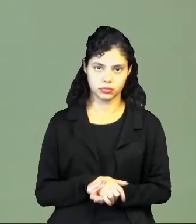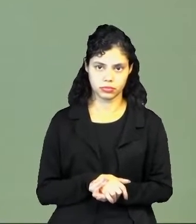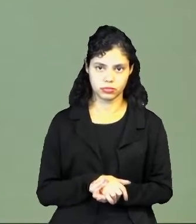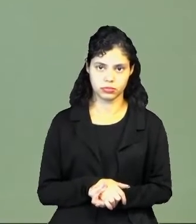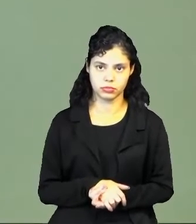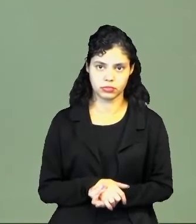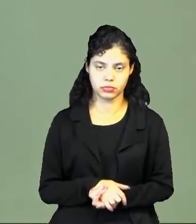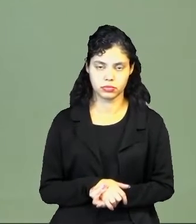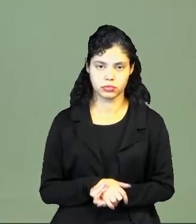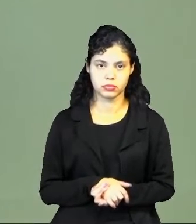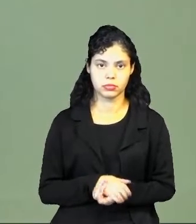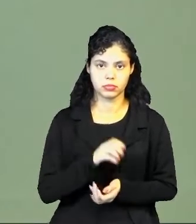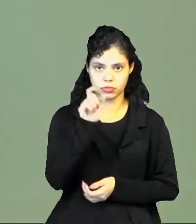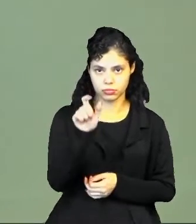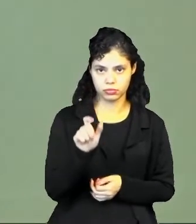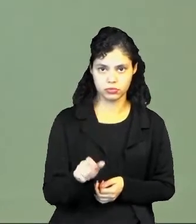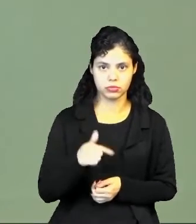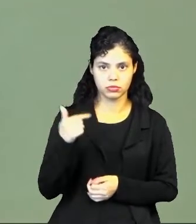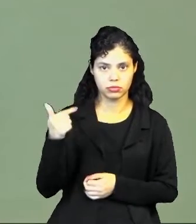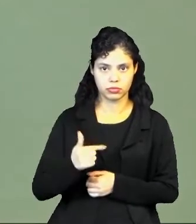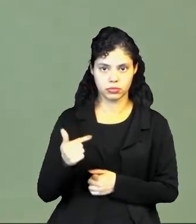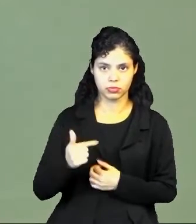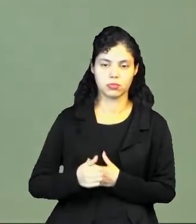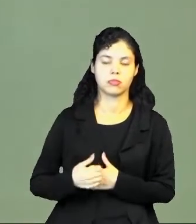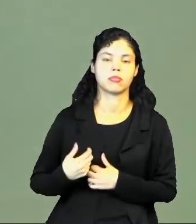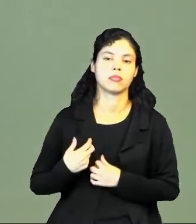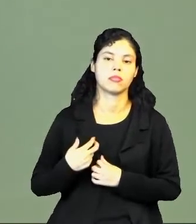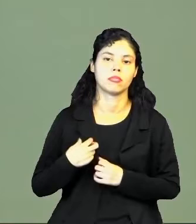tá? Sobre os personagens secundários.